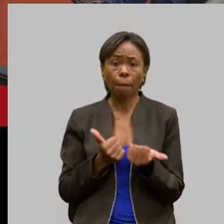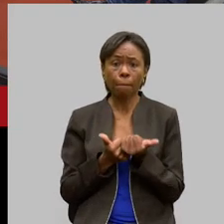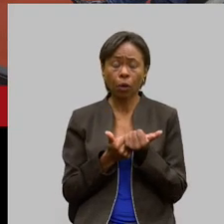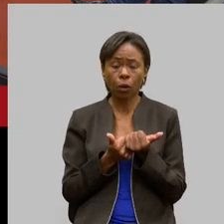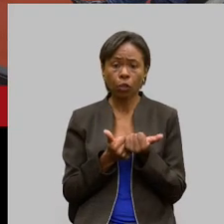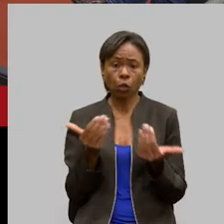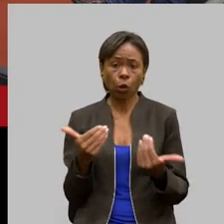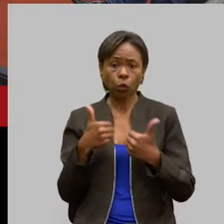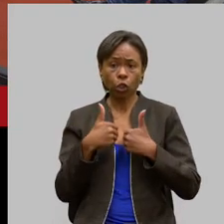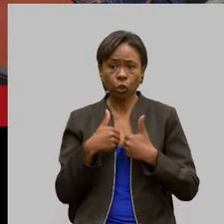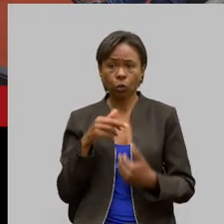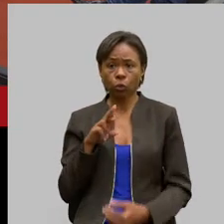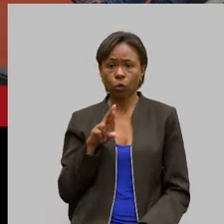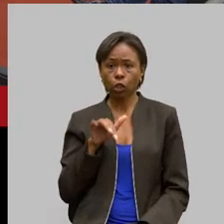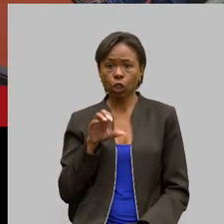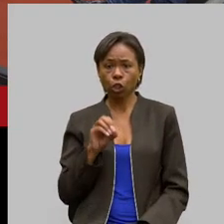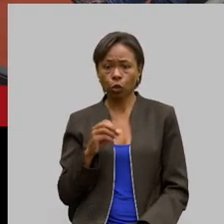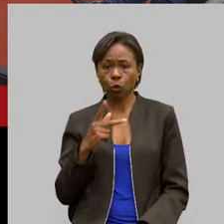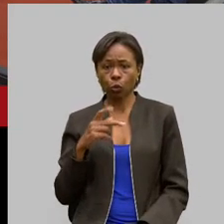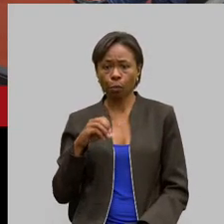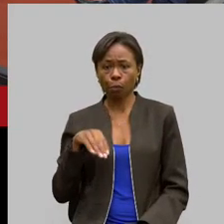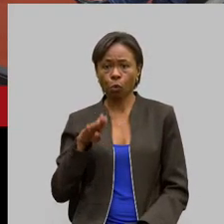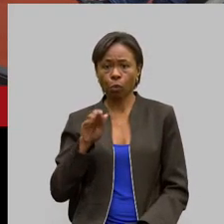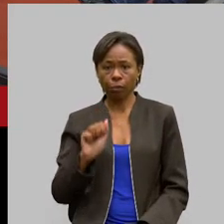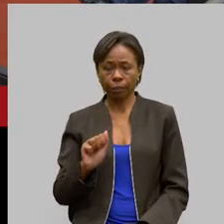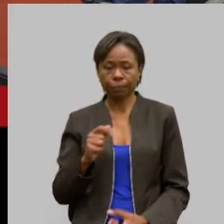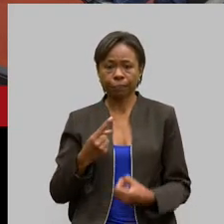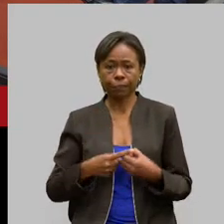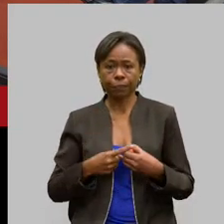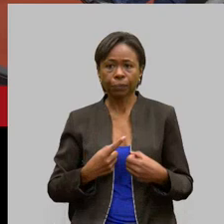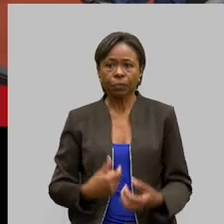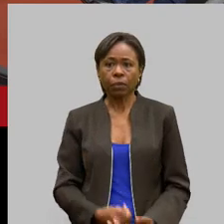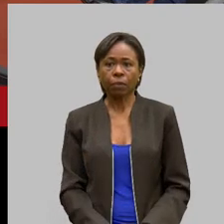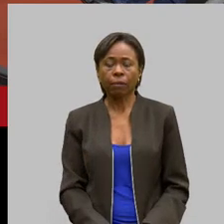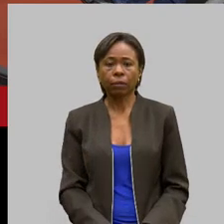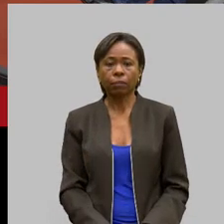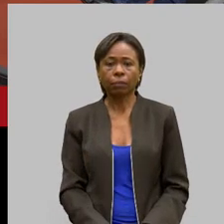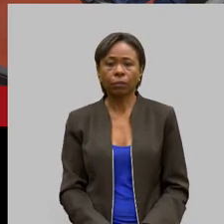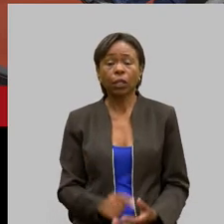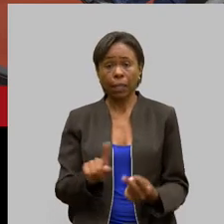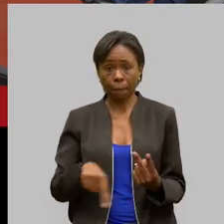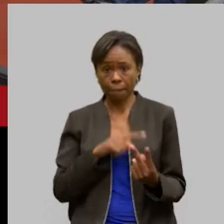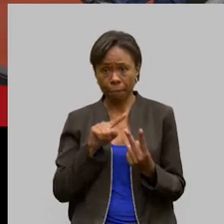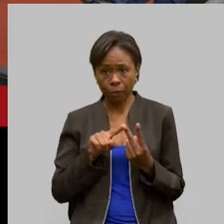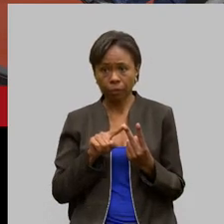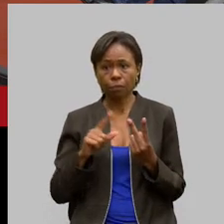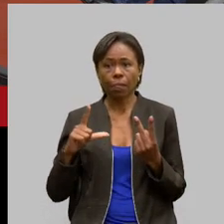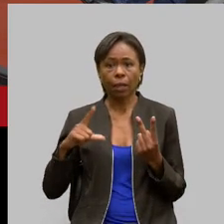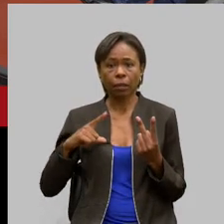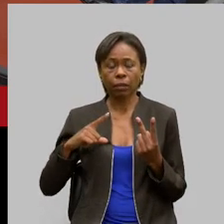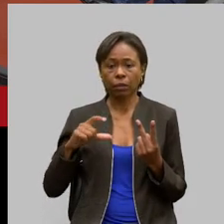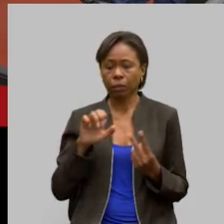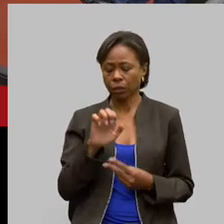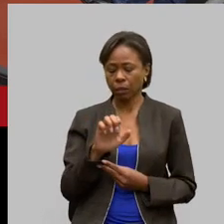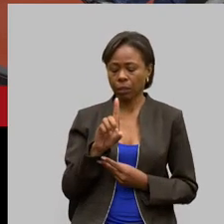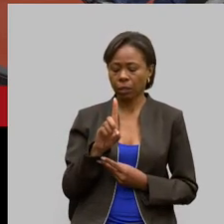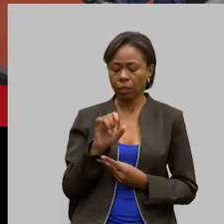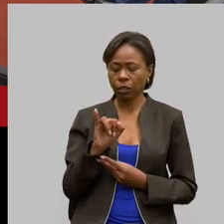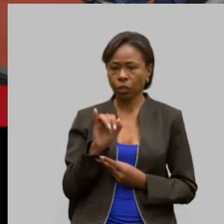de Rio Pomba Valéria tá aí né A Valéria depois da Valéria nós temos o Edilberto